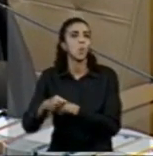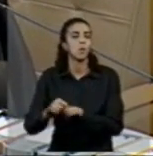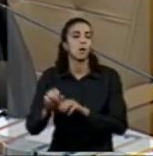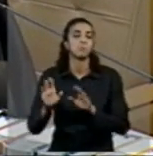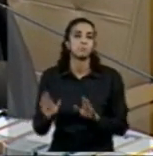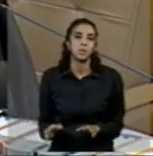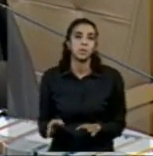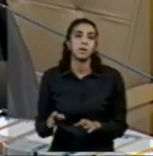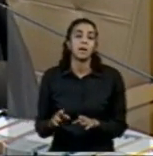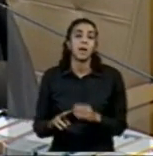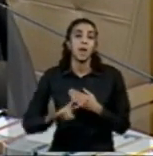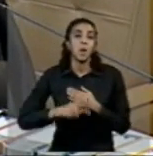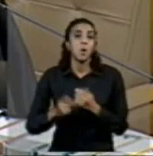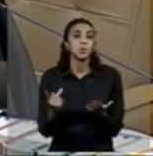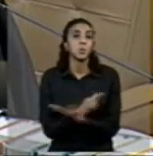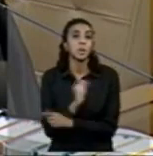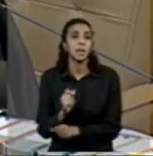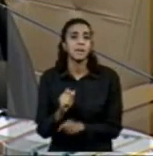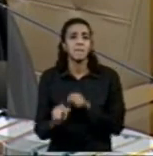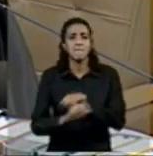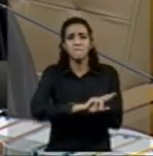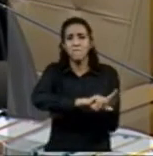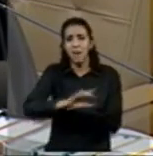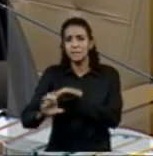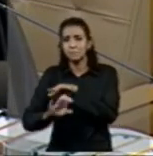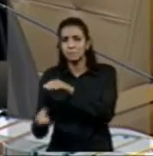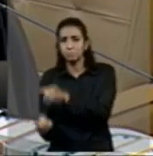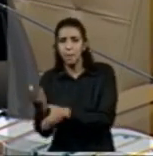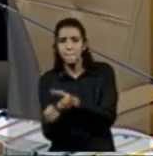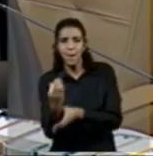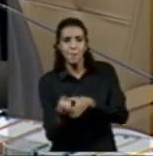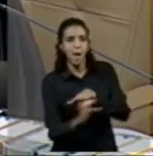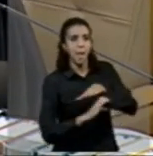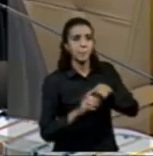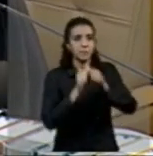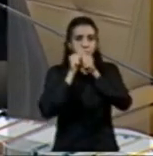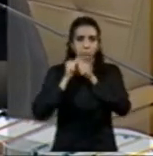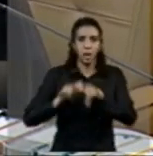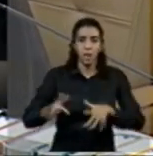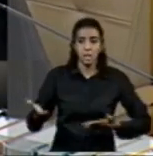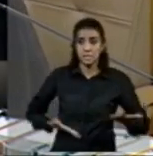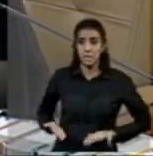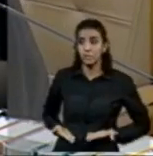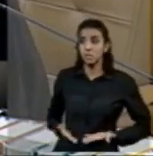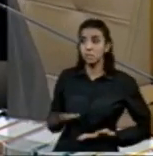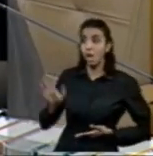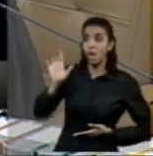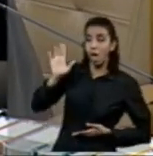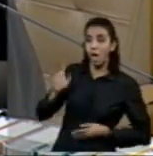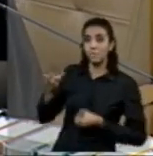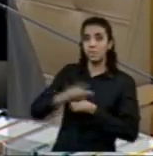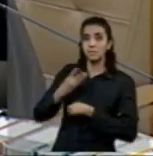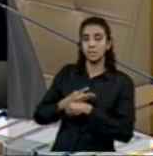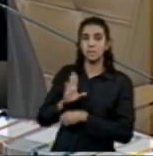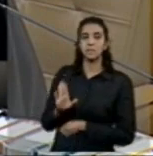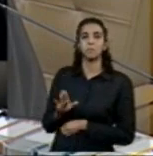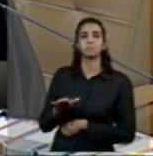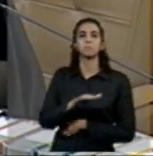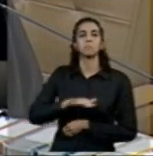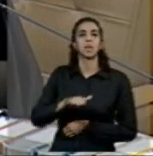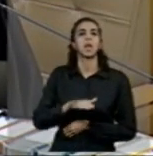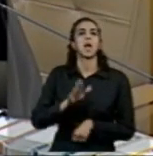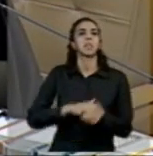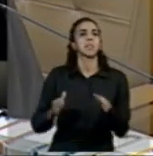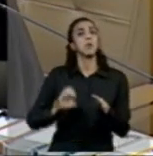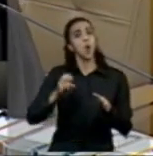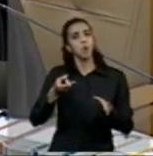a multiplicação do número de empresas criadas com o objetivo de fornecer mão de obra para outras empresas em atividade permanente